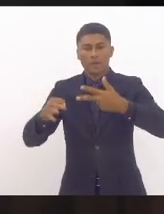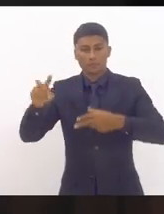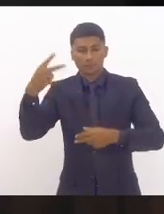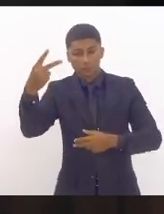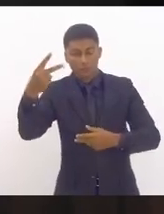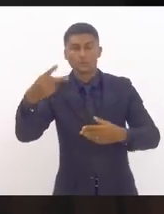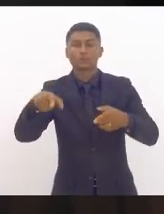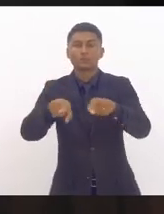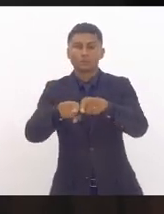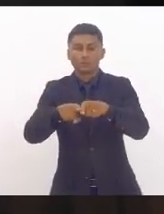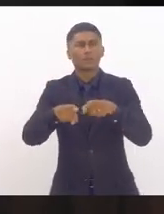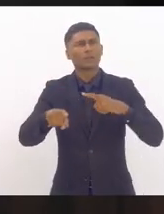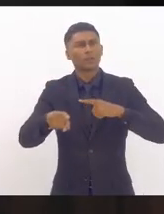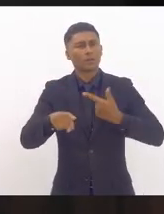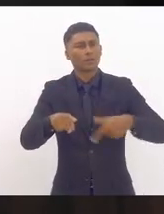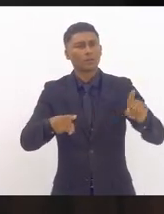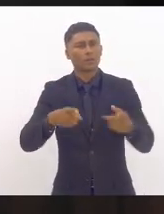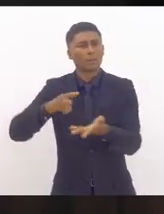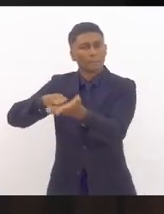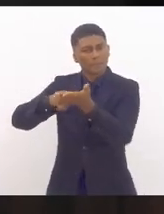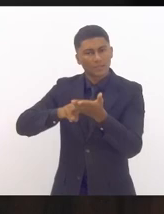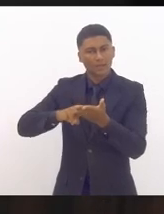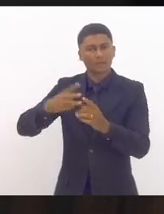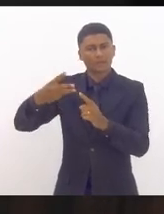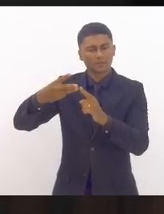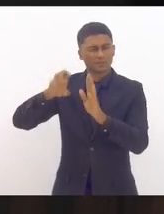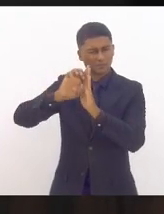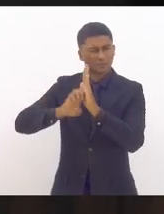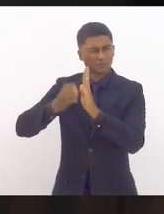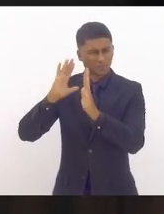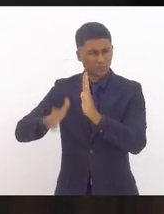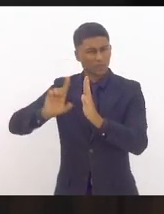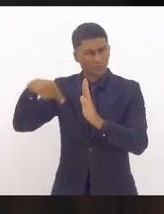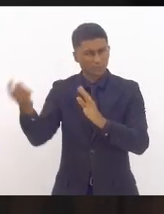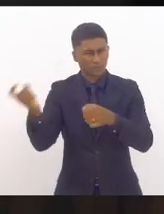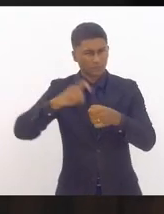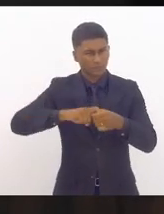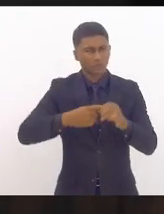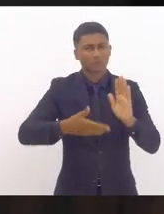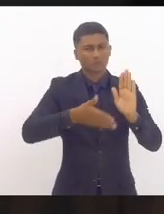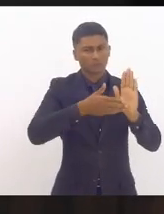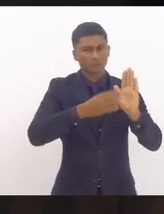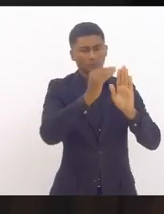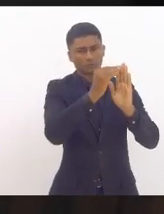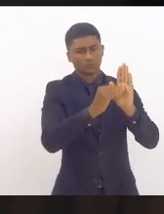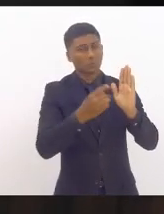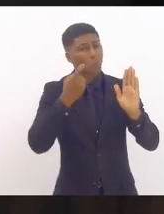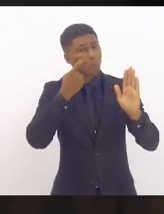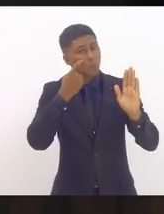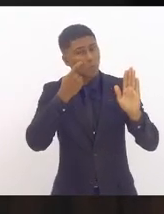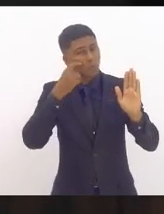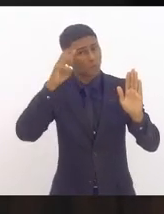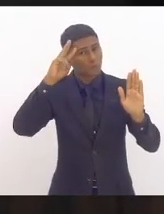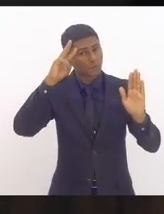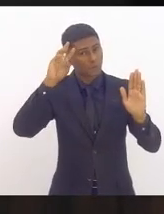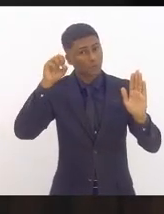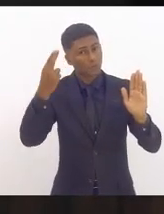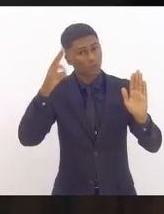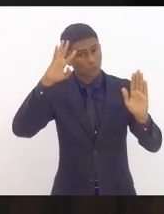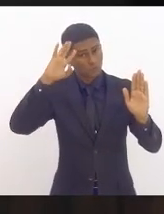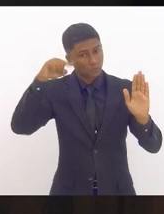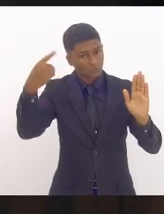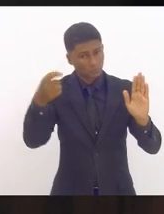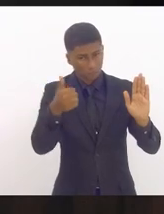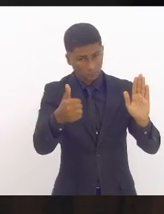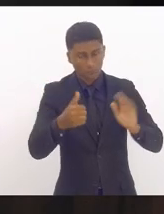outra mensagem que recebeu emendas e que vai voltar, vou saber se volta na própria terça ou na quarta-feira.